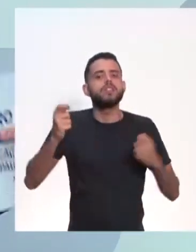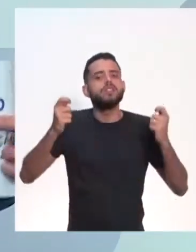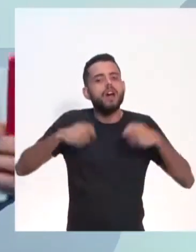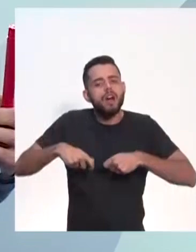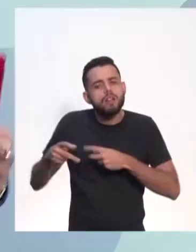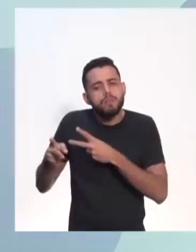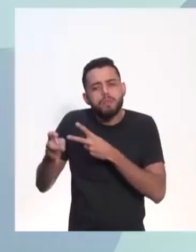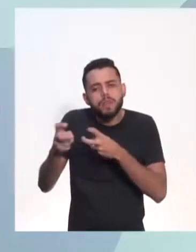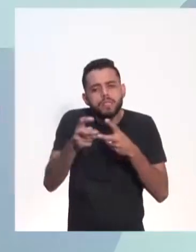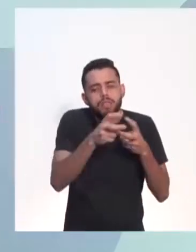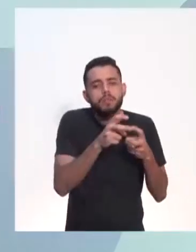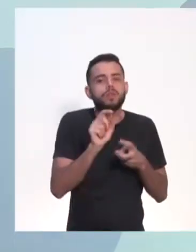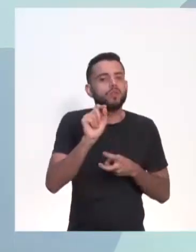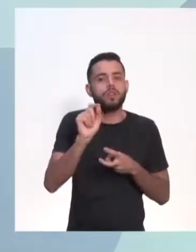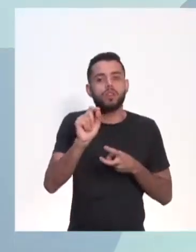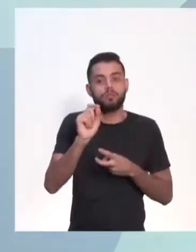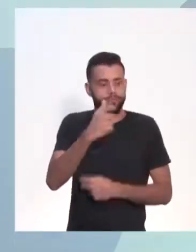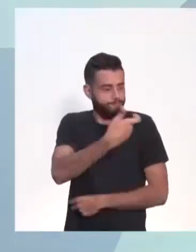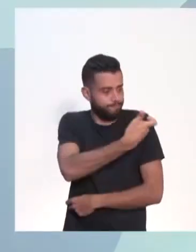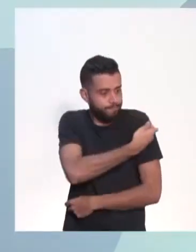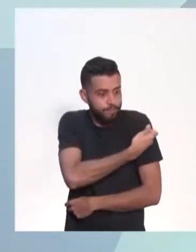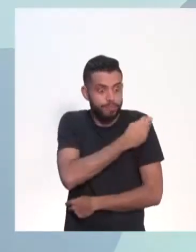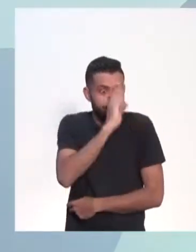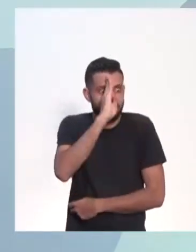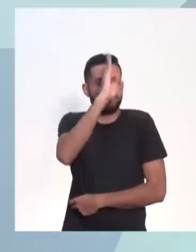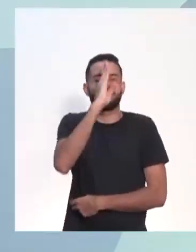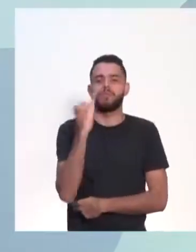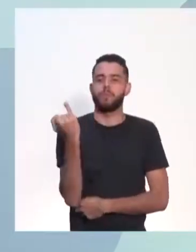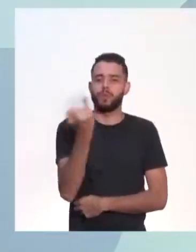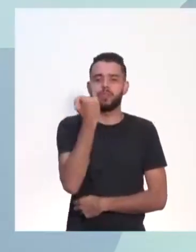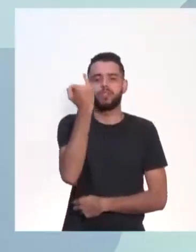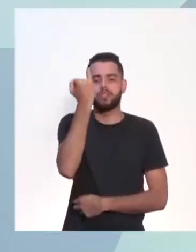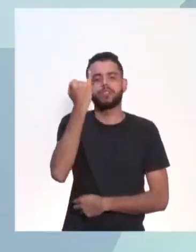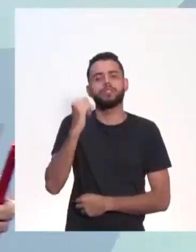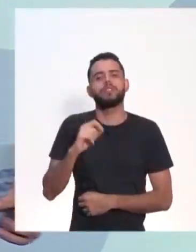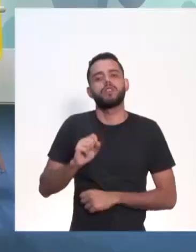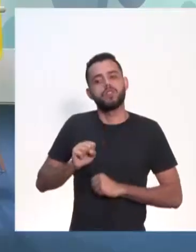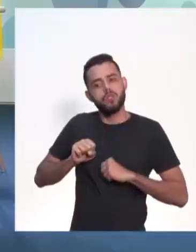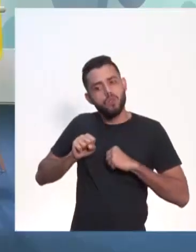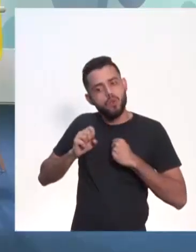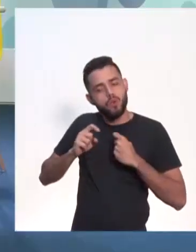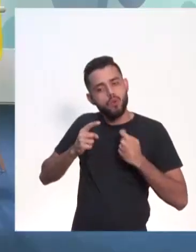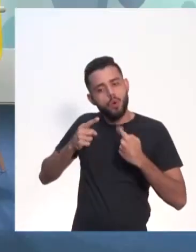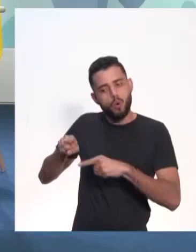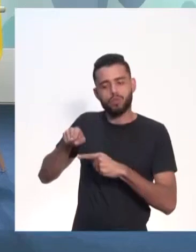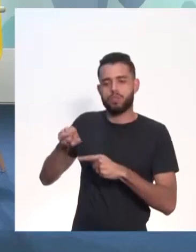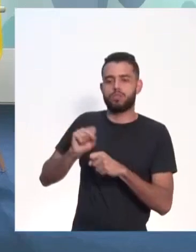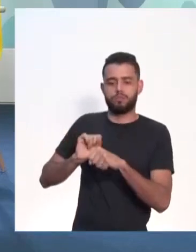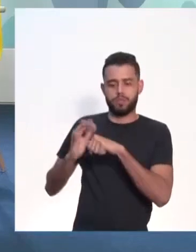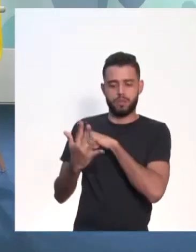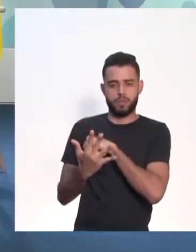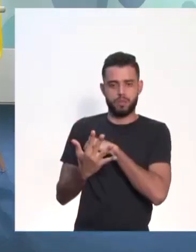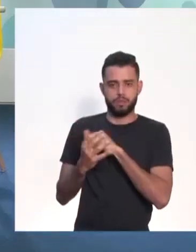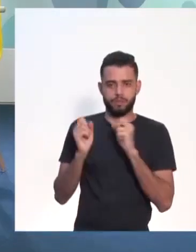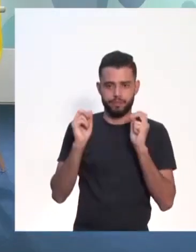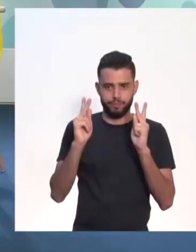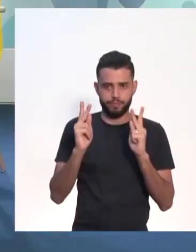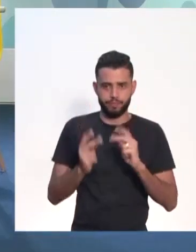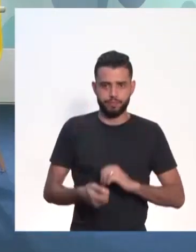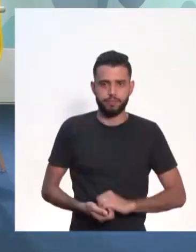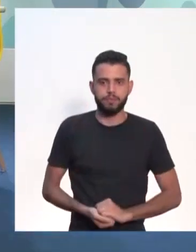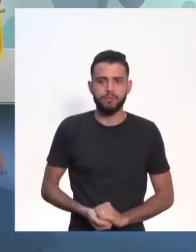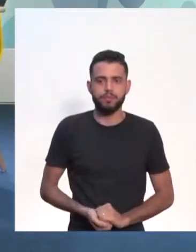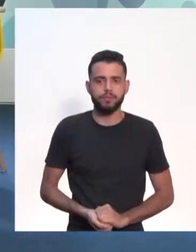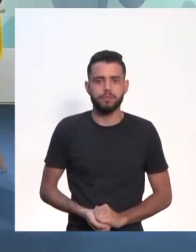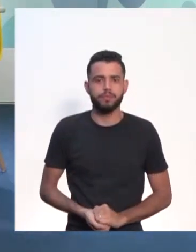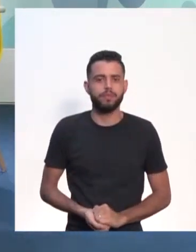o papel-chave que ela vai ter, inclusive no combate à pandemia. E, bom, eu